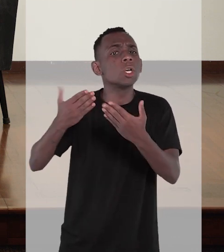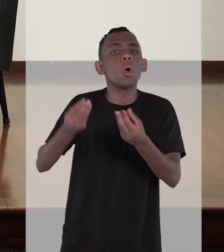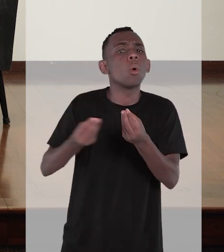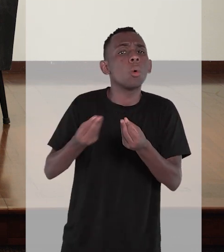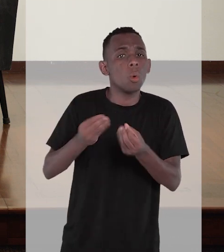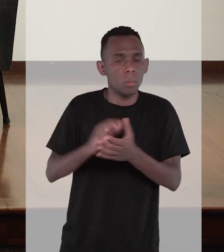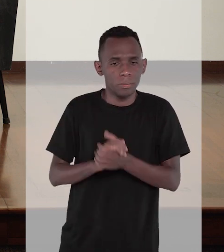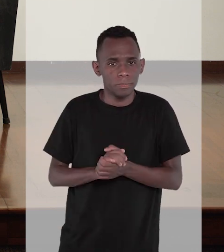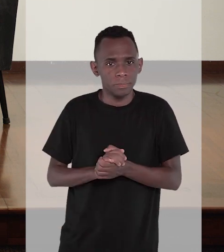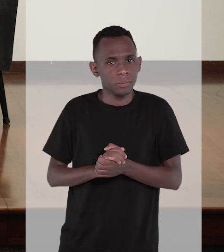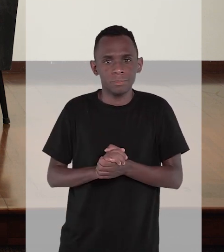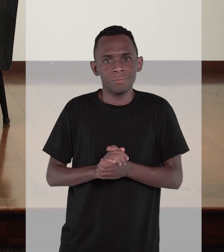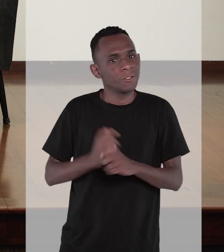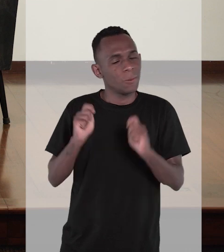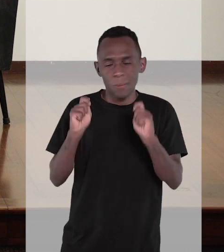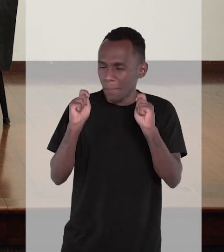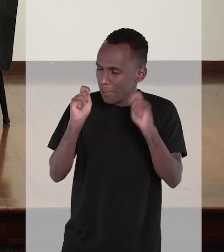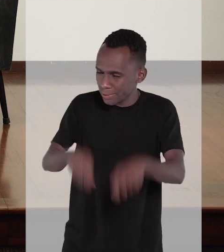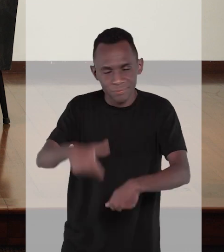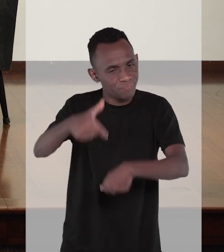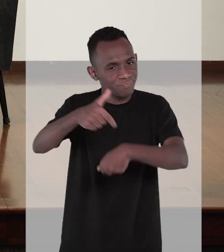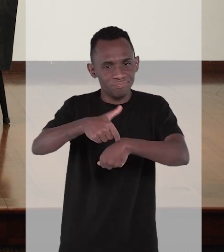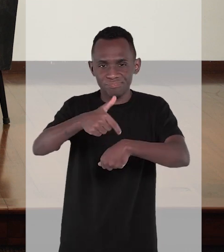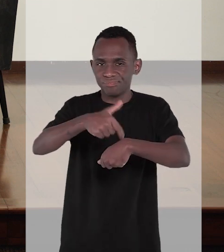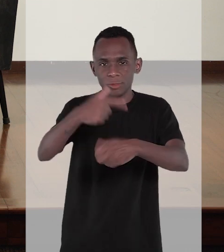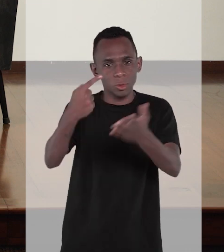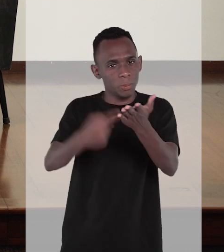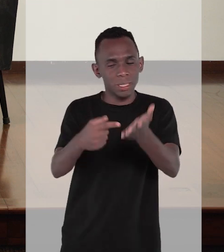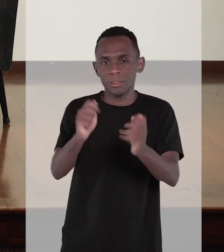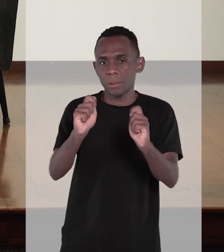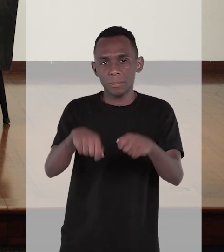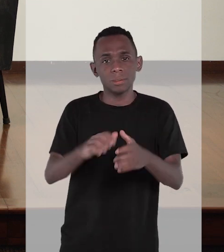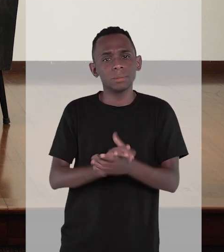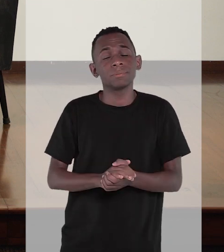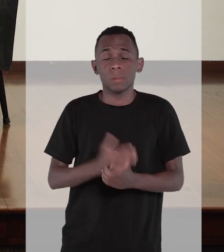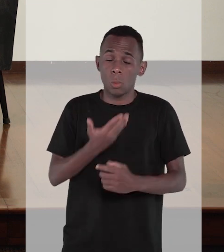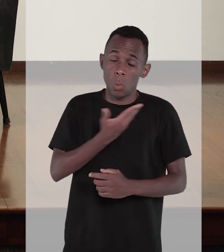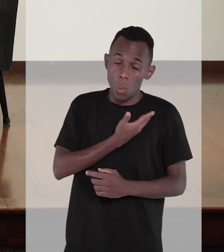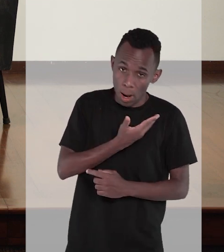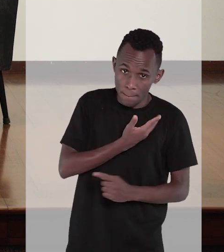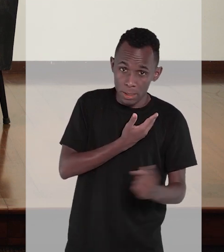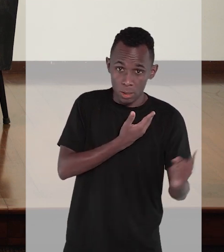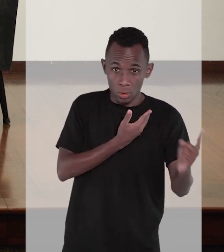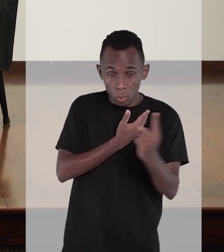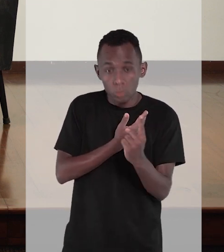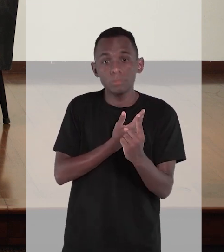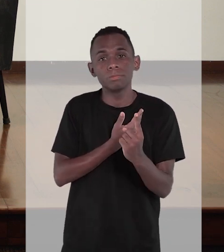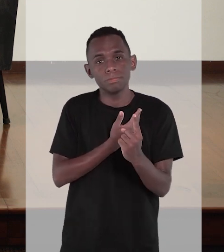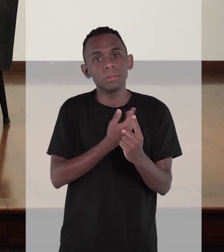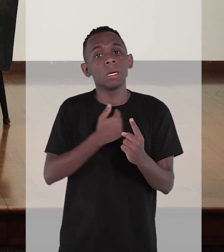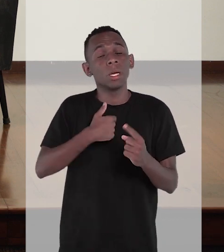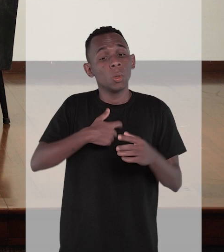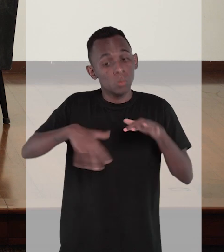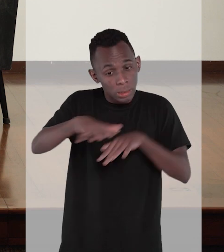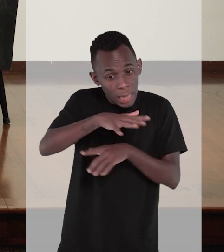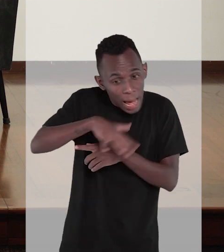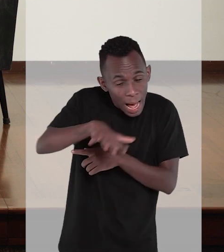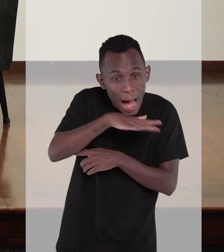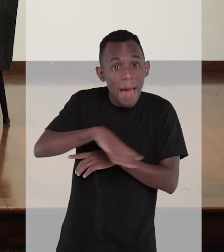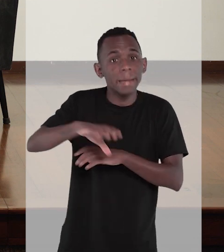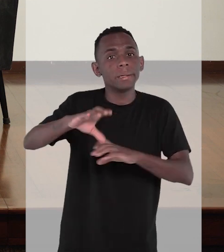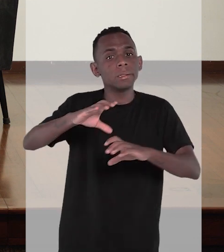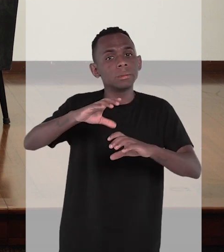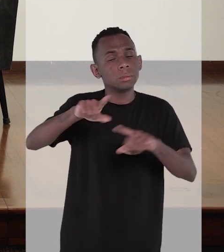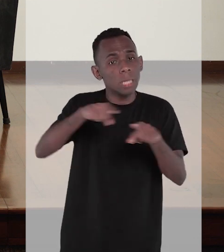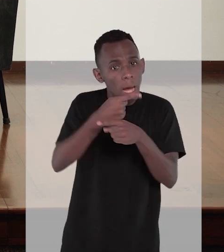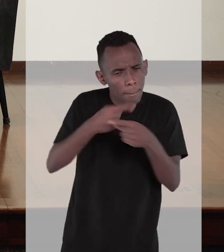Não, peraí. Gostei dessa história. Não tem esse tempo todo, Afonso. Geralmente, um colega que eu conheço, eu vivo na